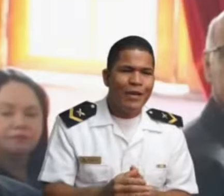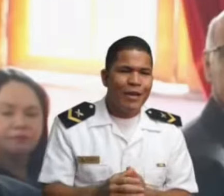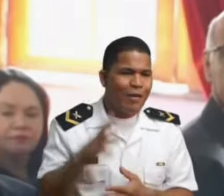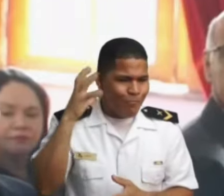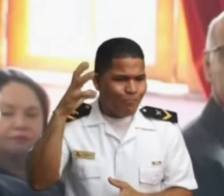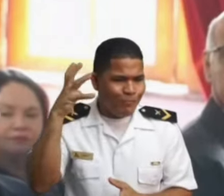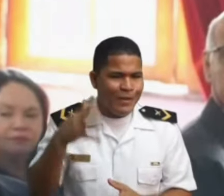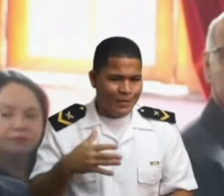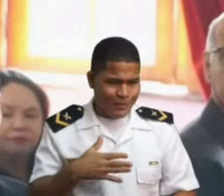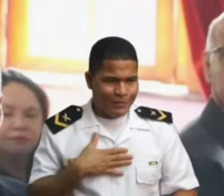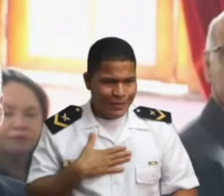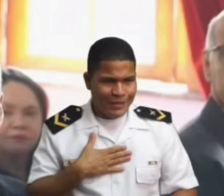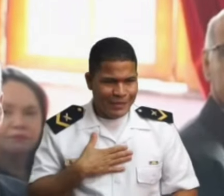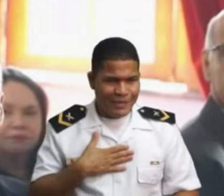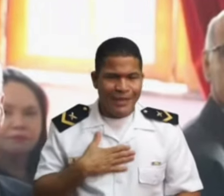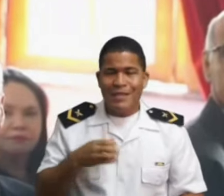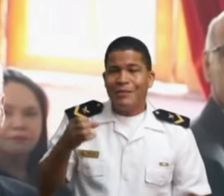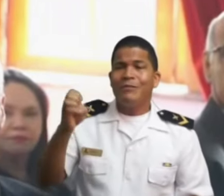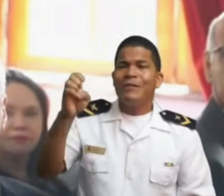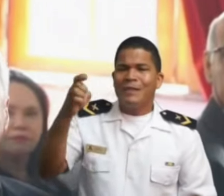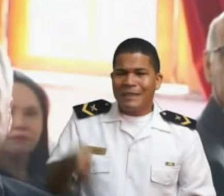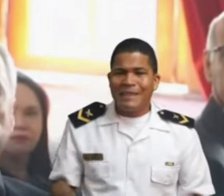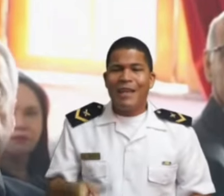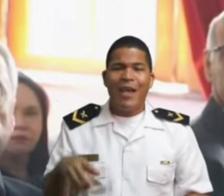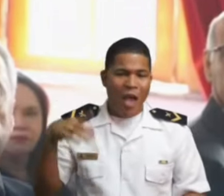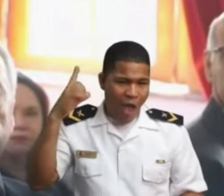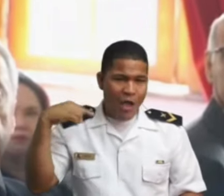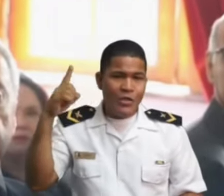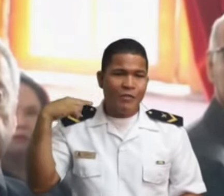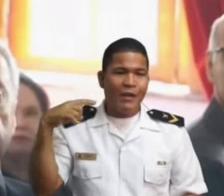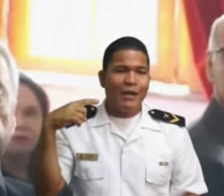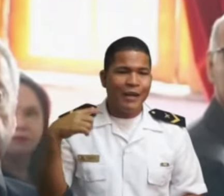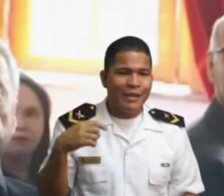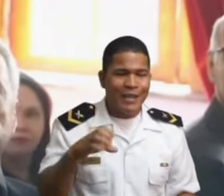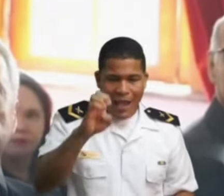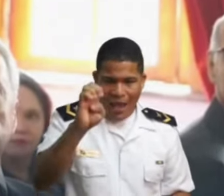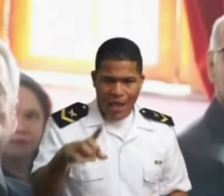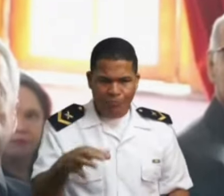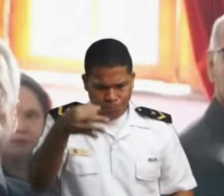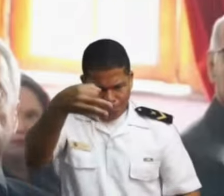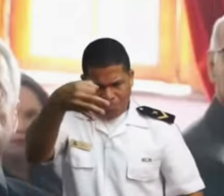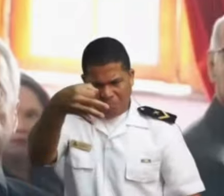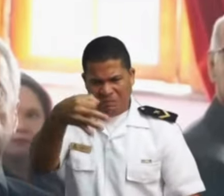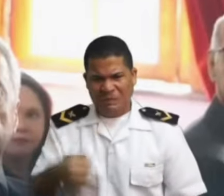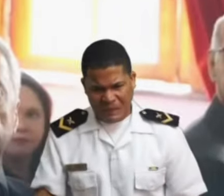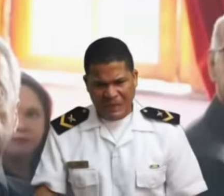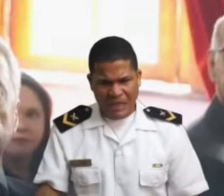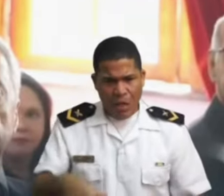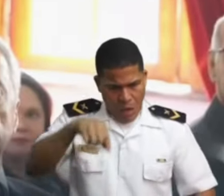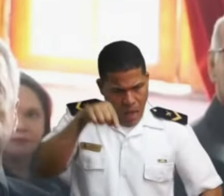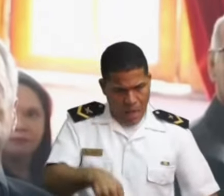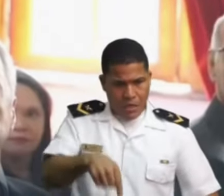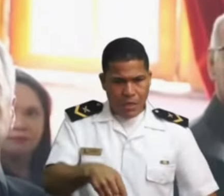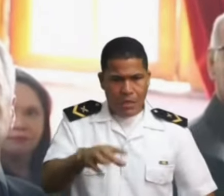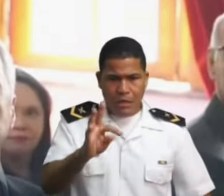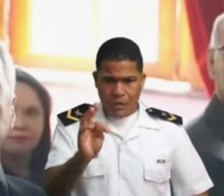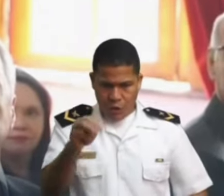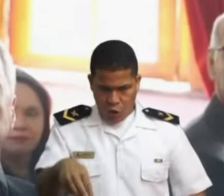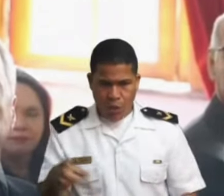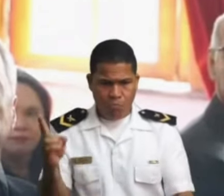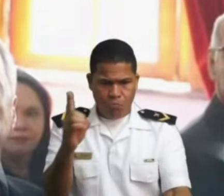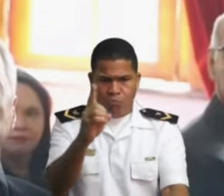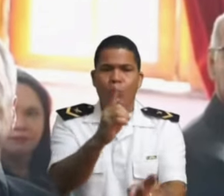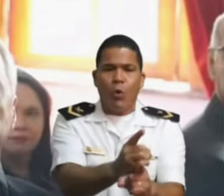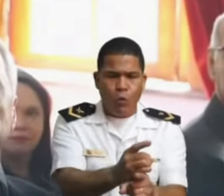é: ser advogado no Tribunal Marítimo é ter a certeza de que aqui